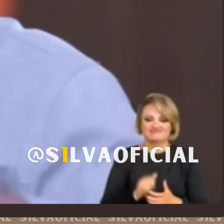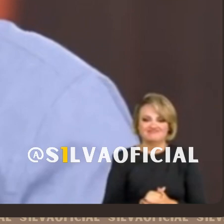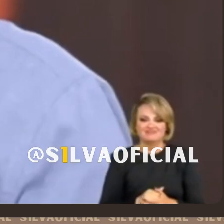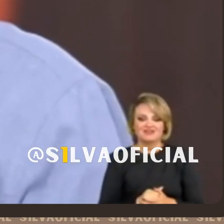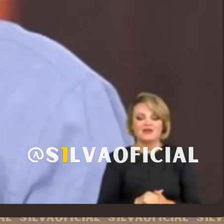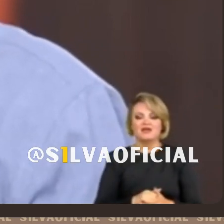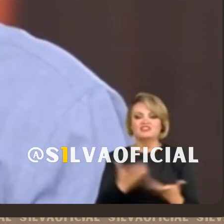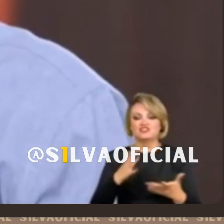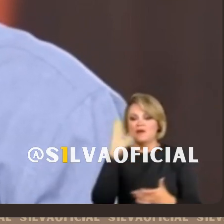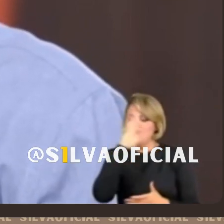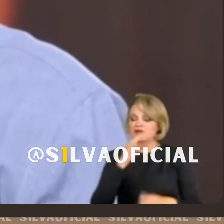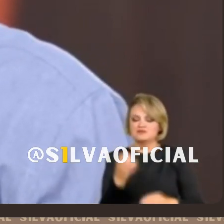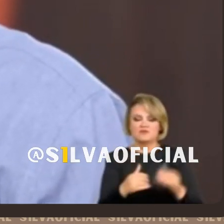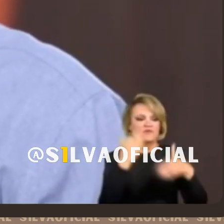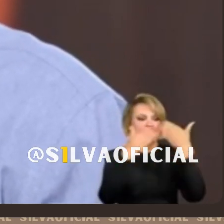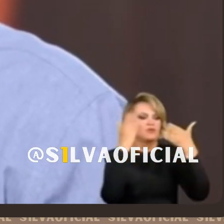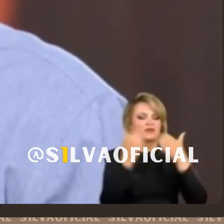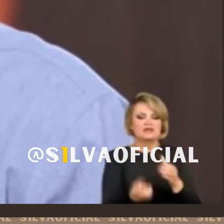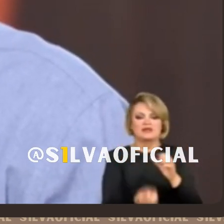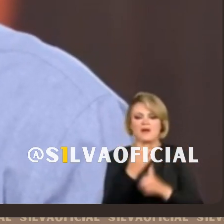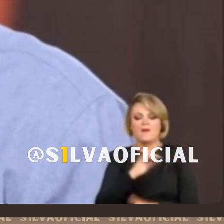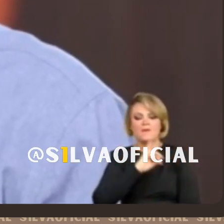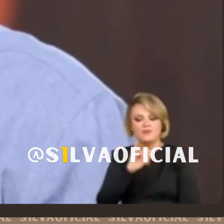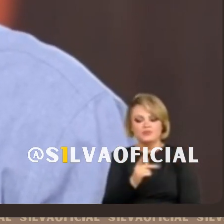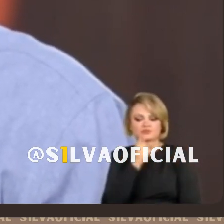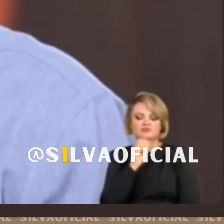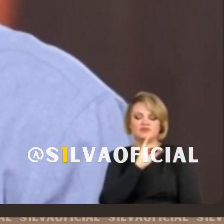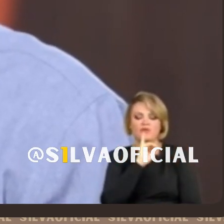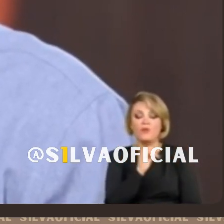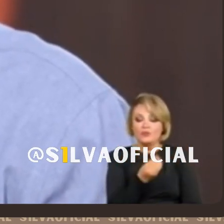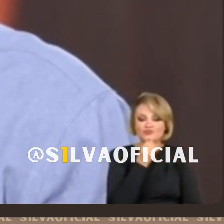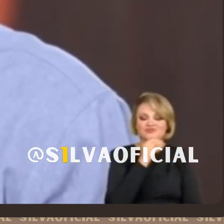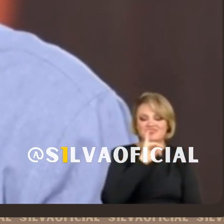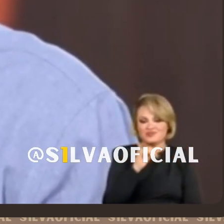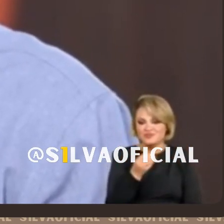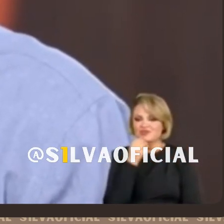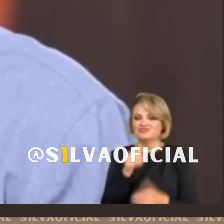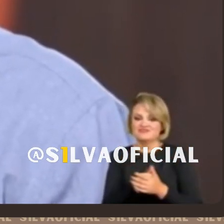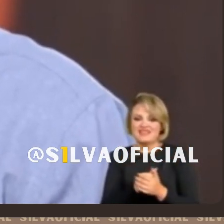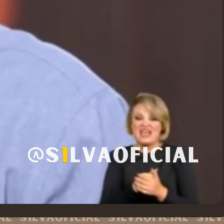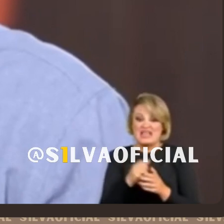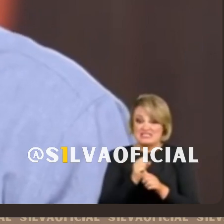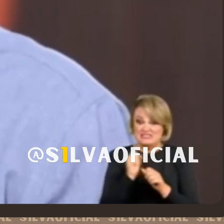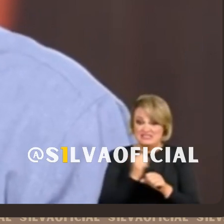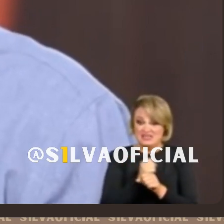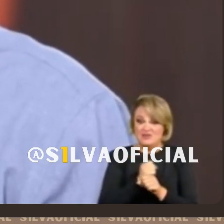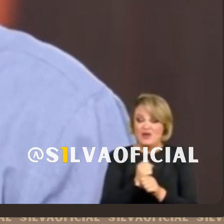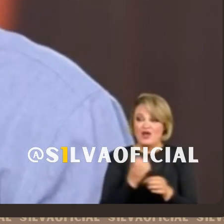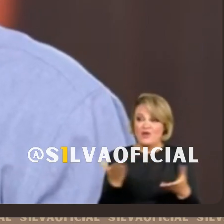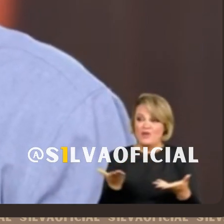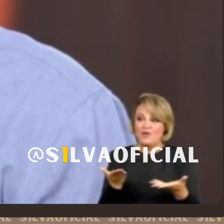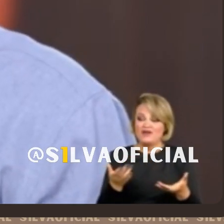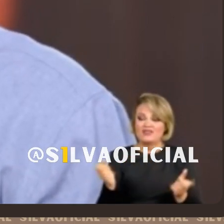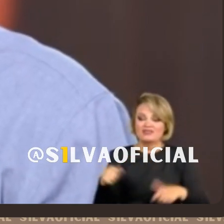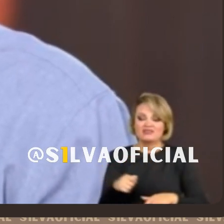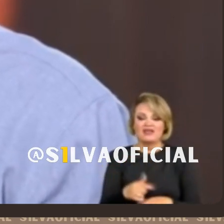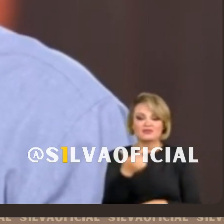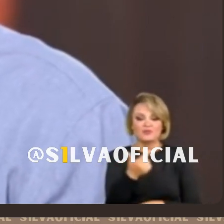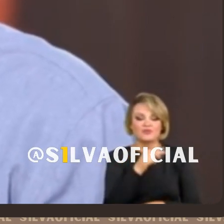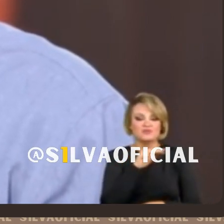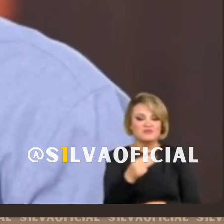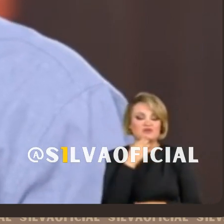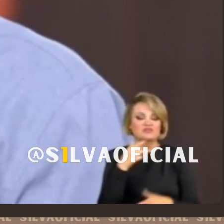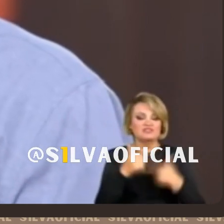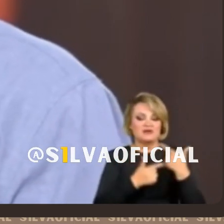oportunidade. Esse ano, possivelmente, a gente vai chegar a 2 milhões de empregos criados com carteira assinada, ou mais. Esse é o emprego que